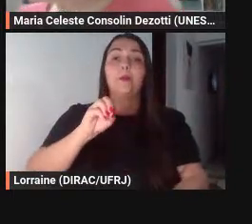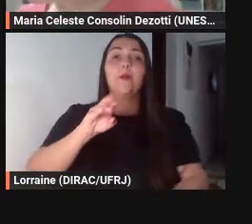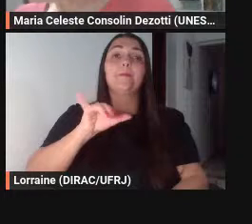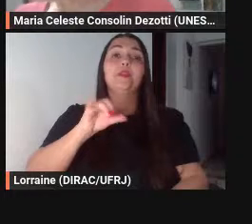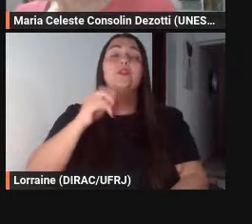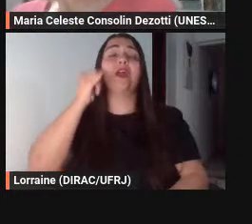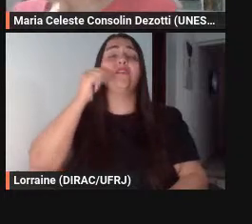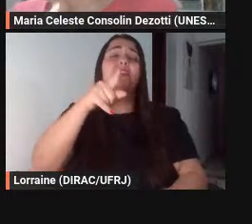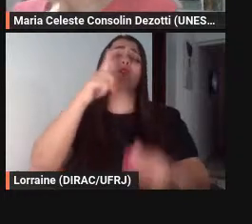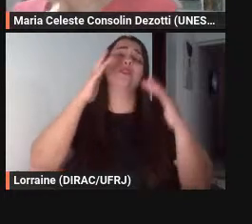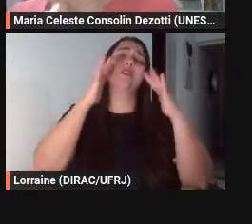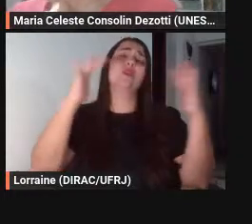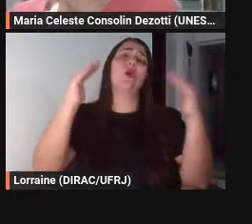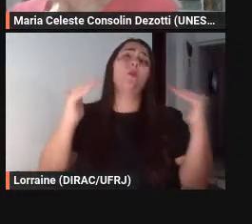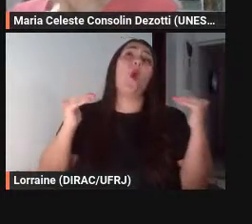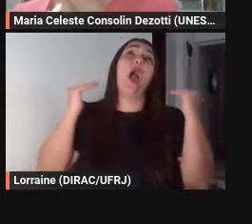né